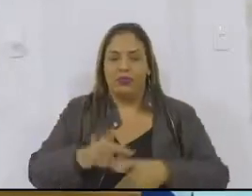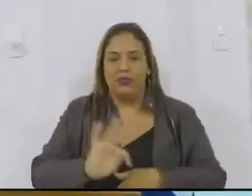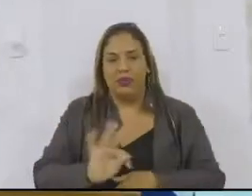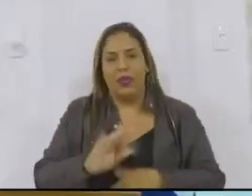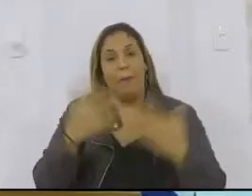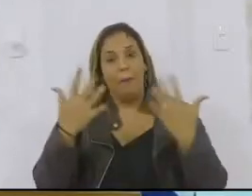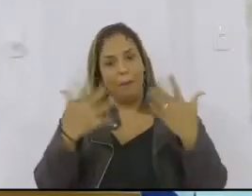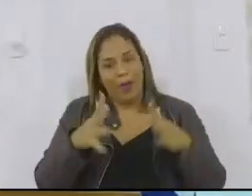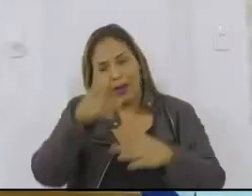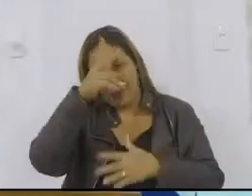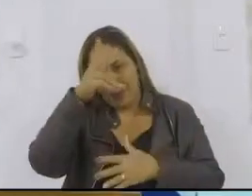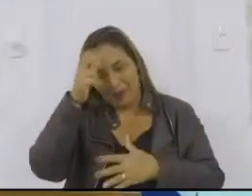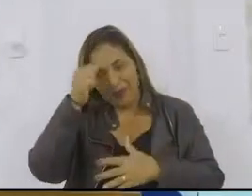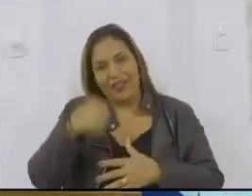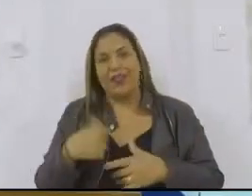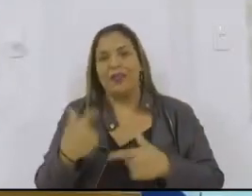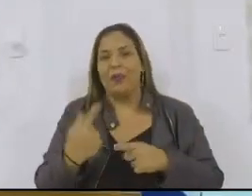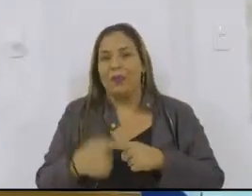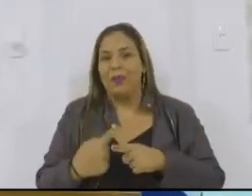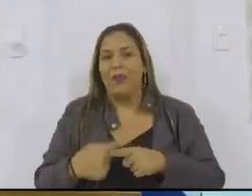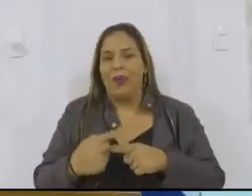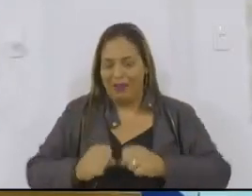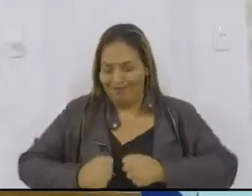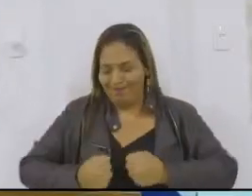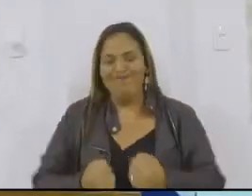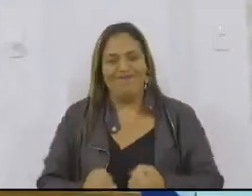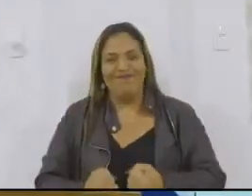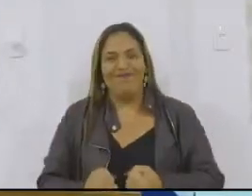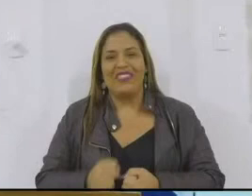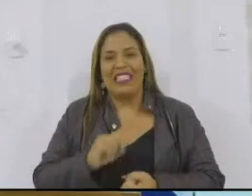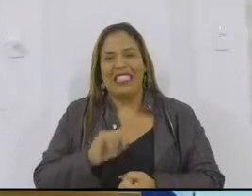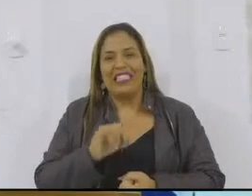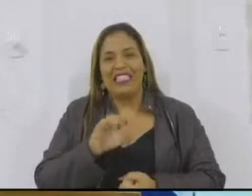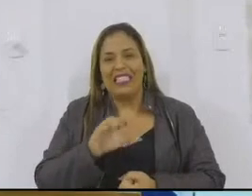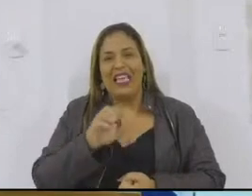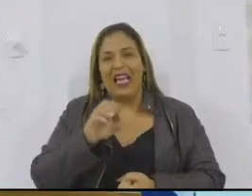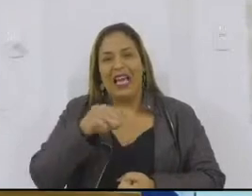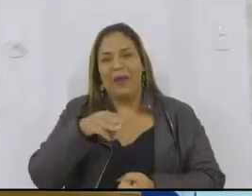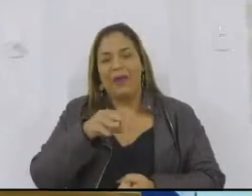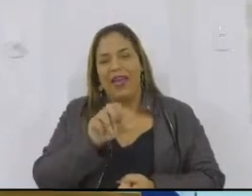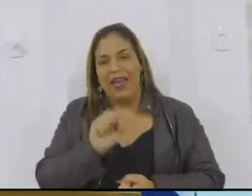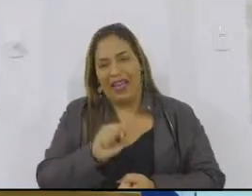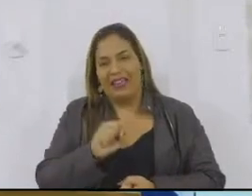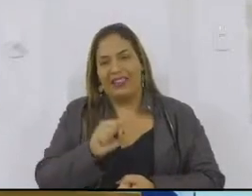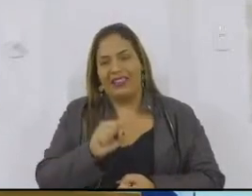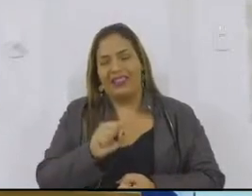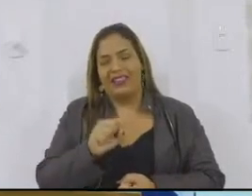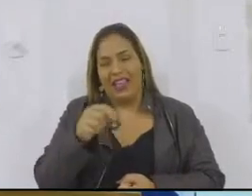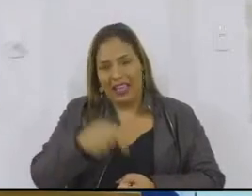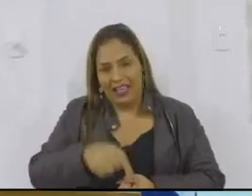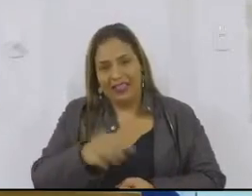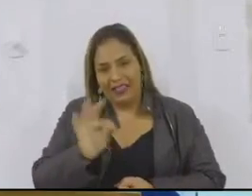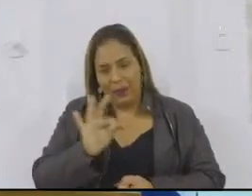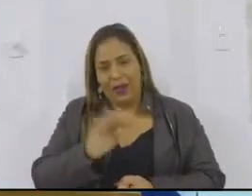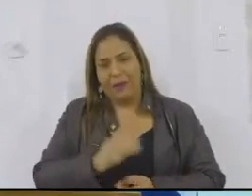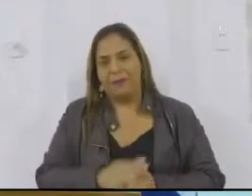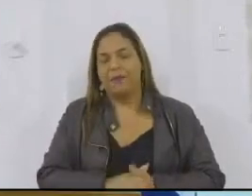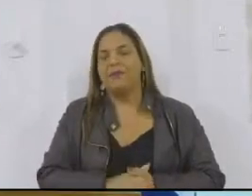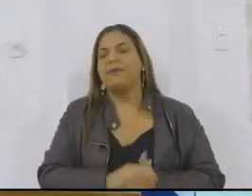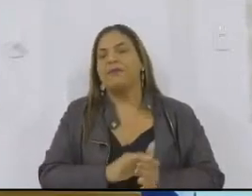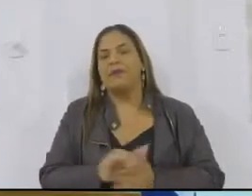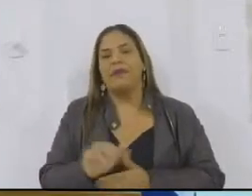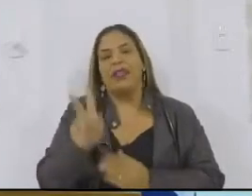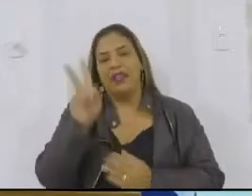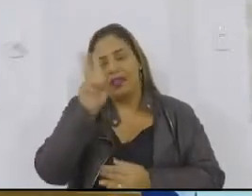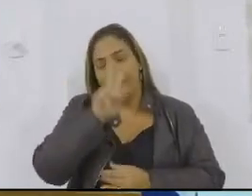essa luta de conseguir esse incentivo dos ICMS aqui para o nosso município. Lembrando o vereador